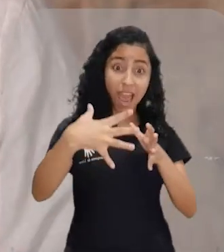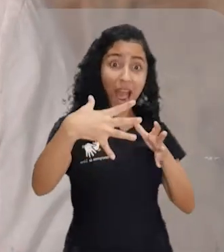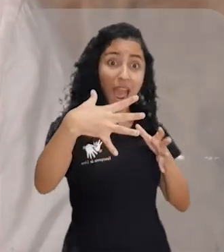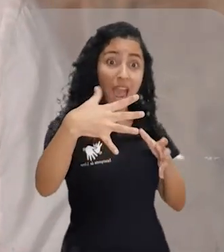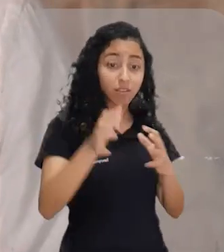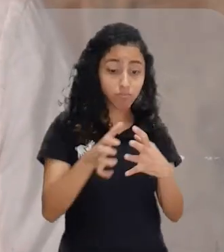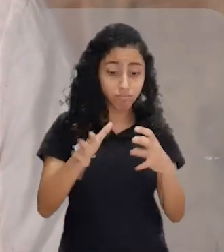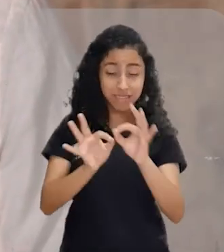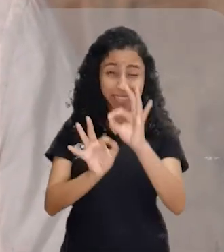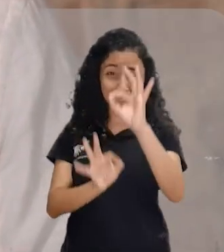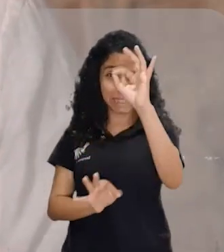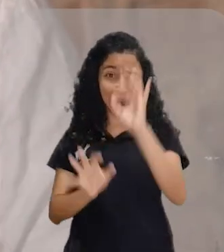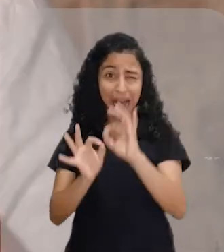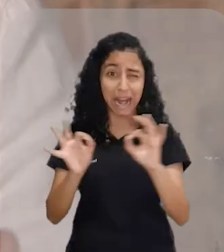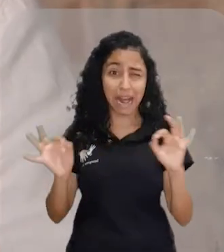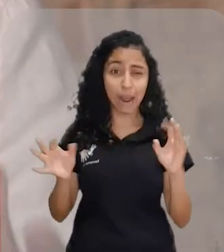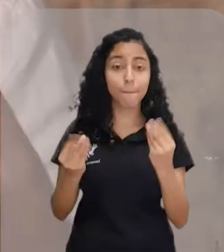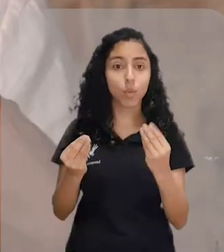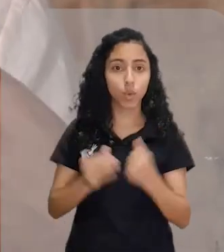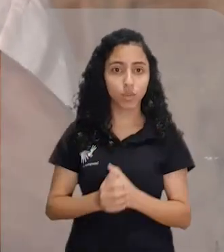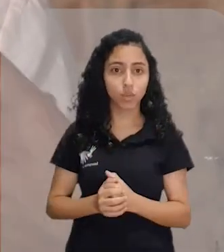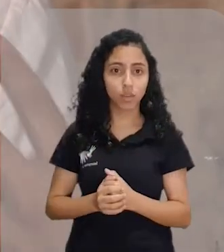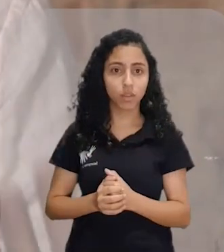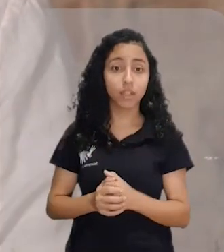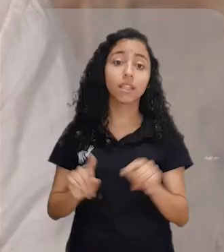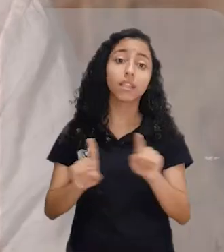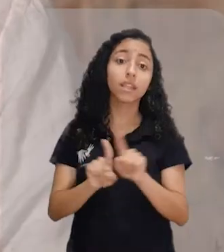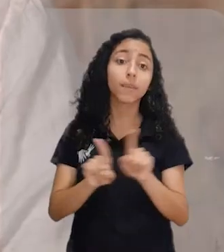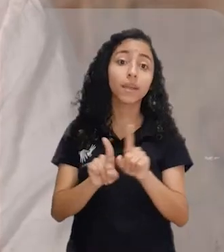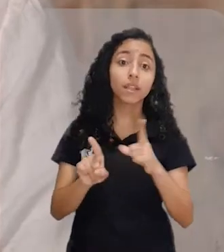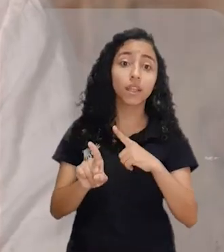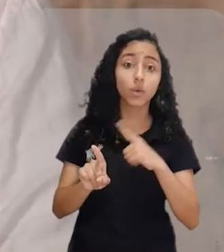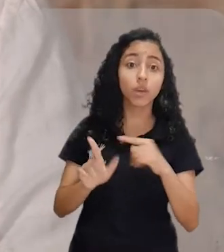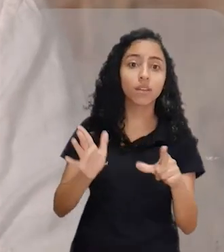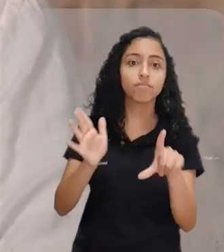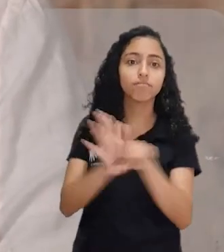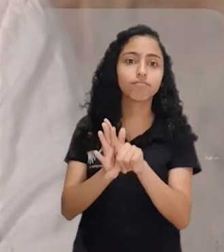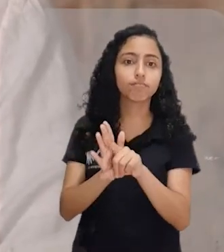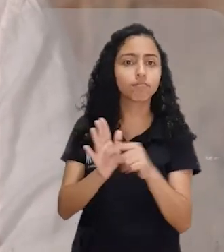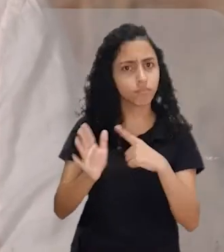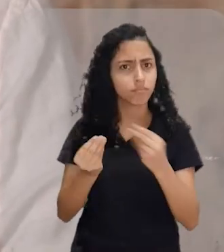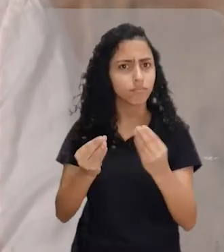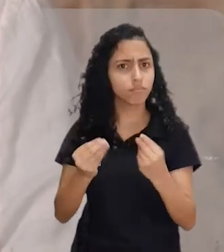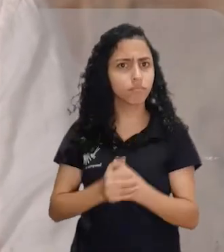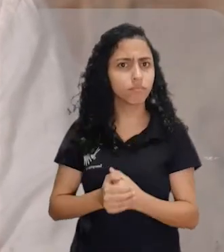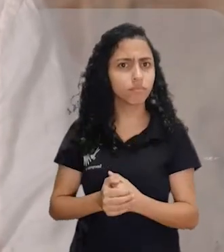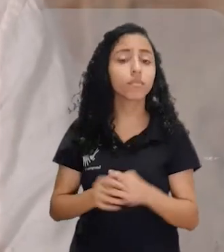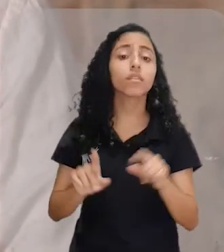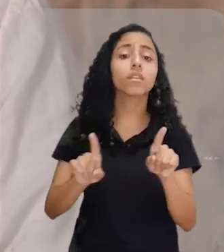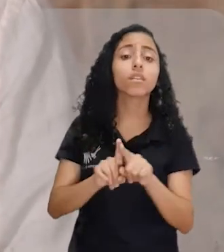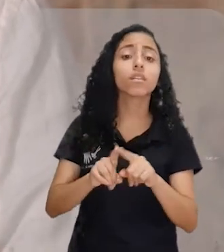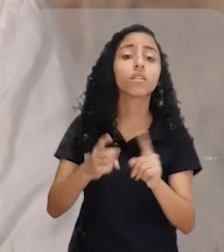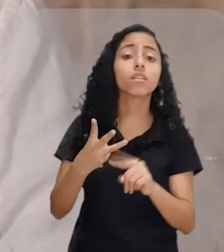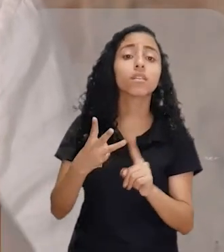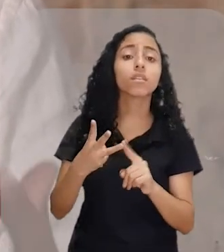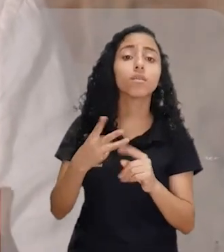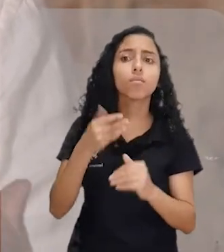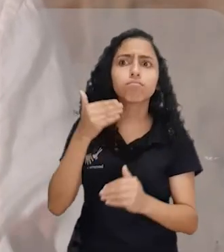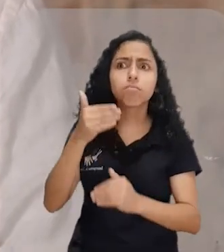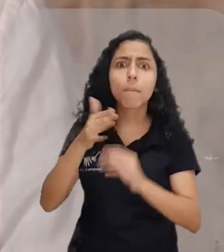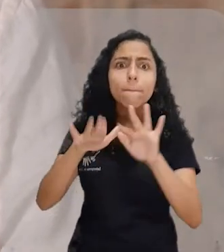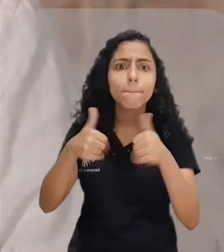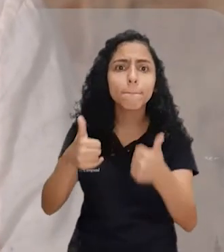de terra. Segundo, pelo passivo legal que a gente já mostrou aqui. Então, a gente tem uma demanda legal muito grande. E terceiro, pelo